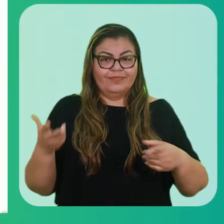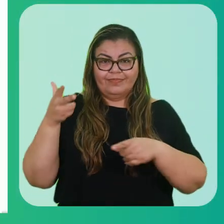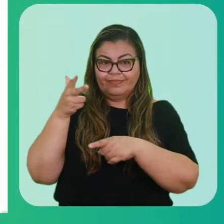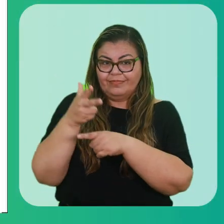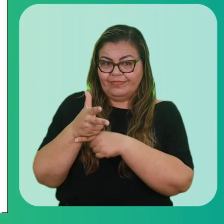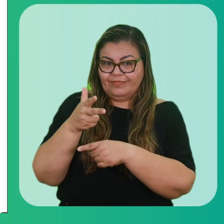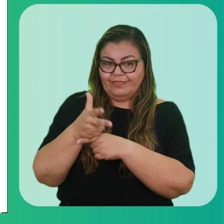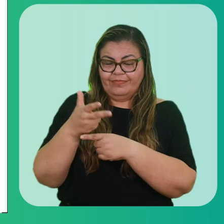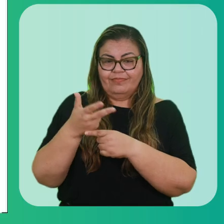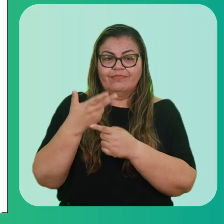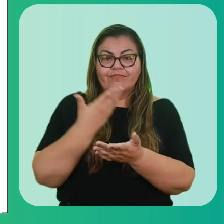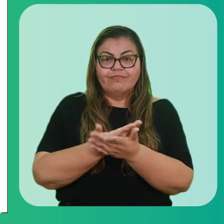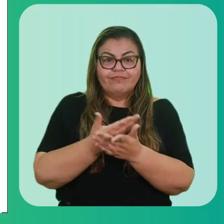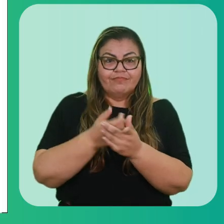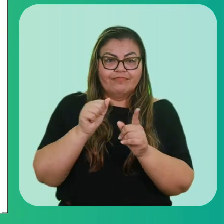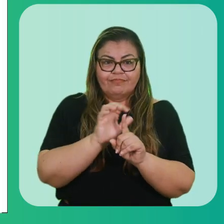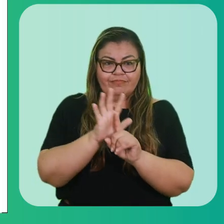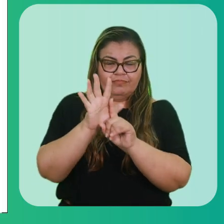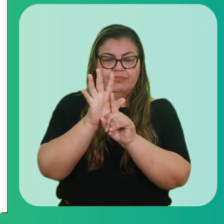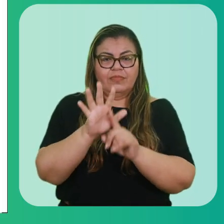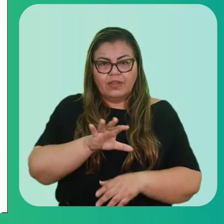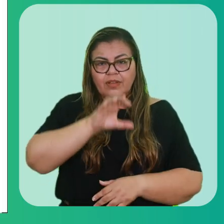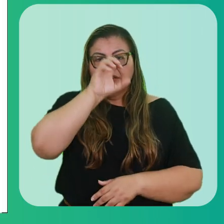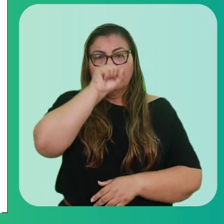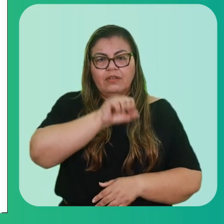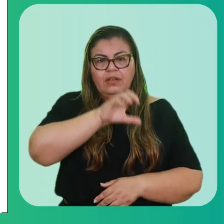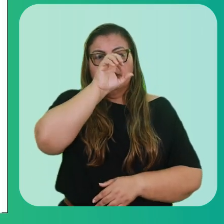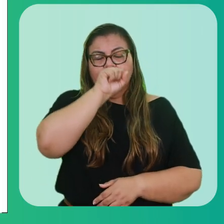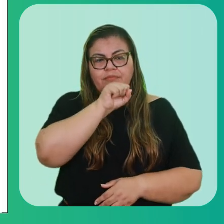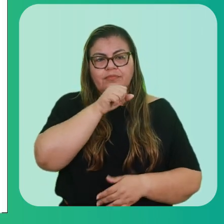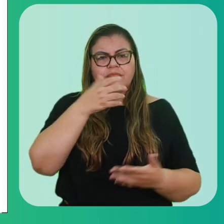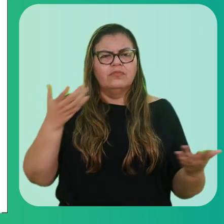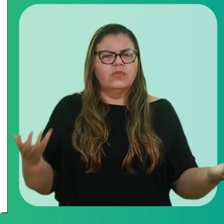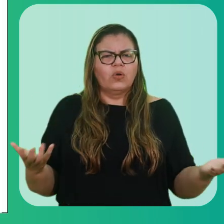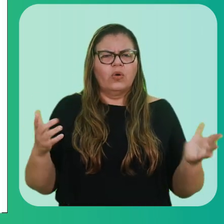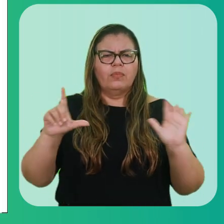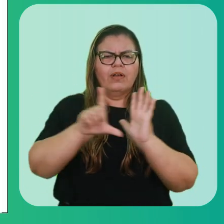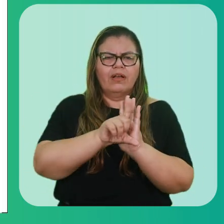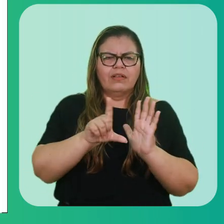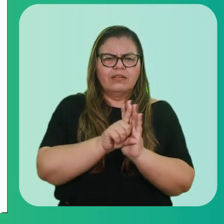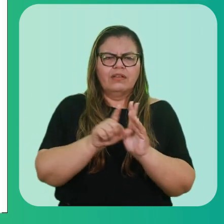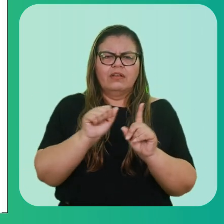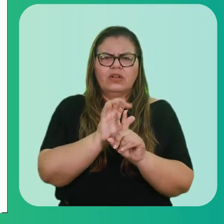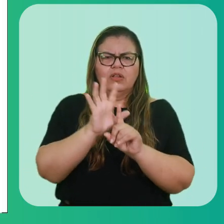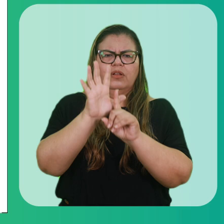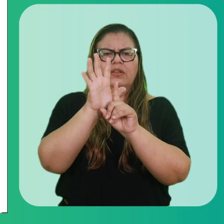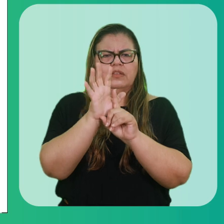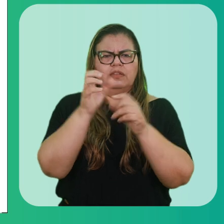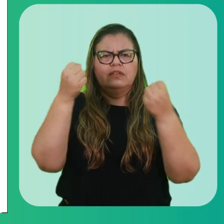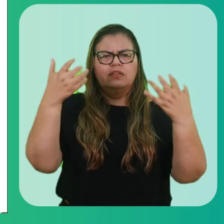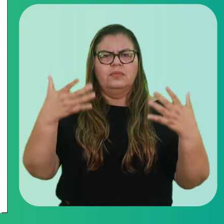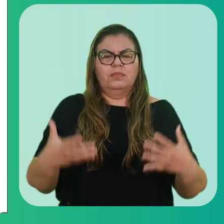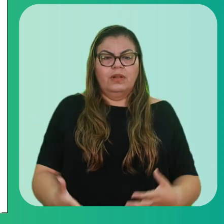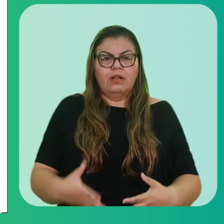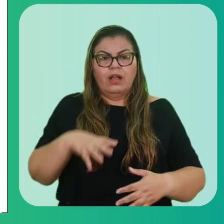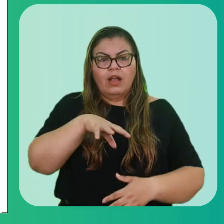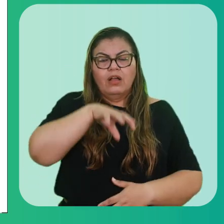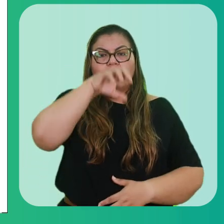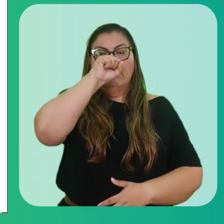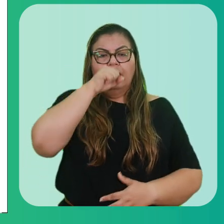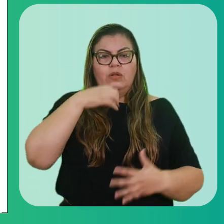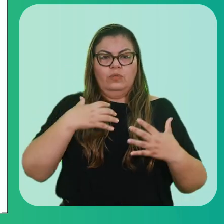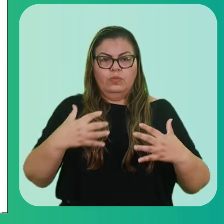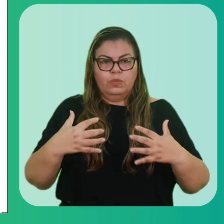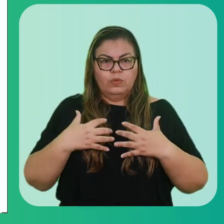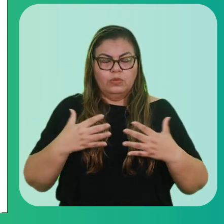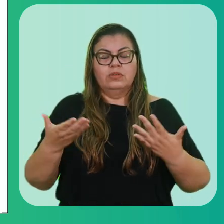Então, o nosso vídeo trata de estudo dos gases e respiração humana, e como as leis dos gases explicam a ventilação pulmonar e